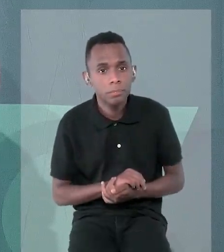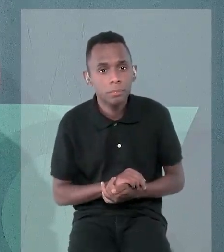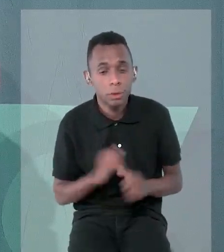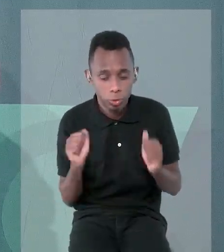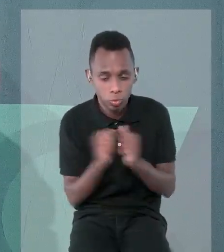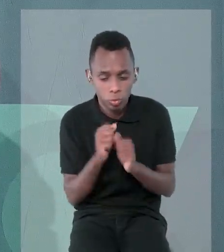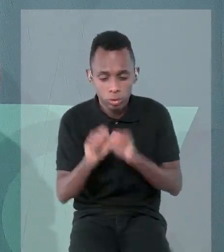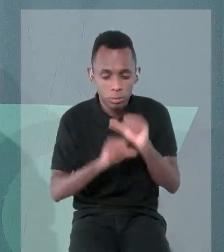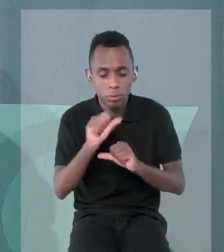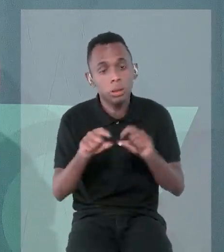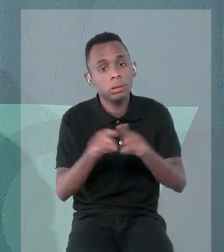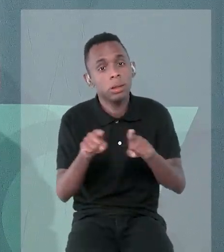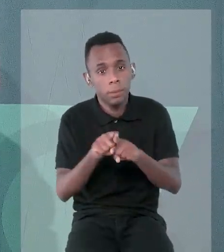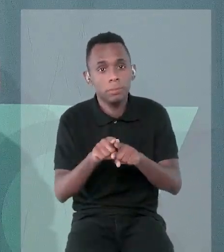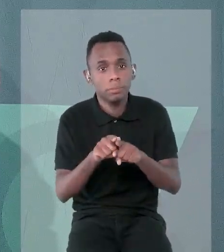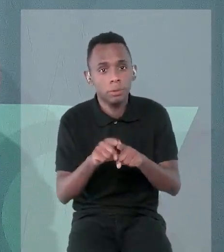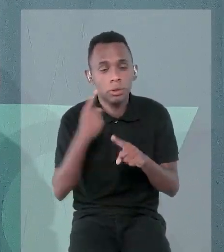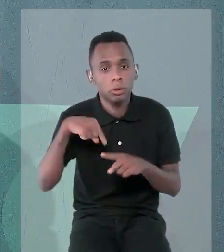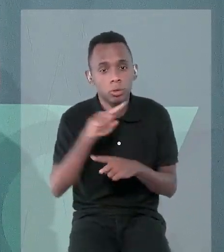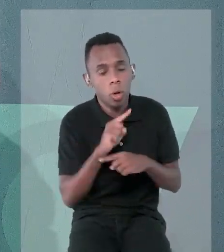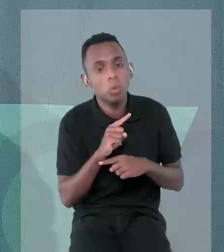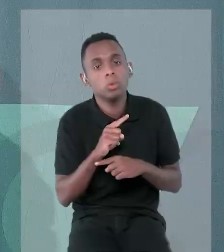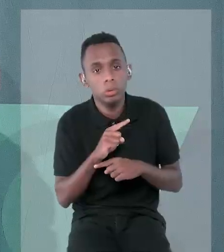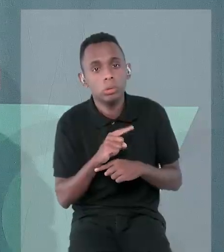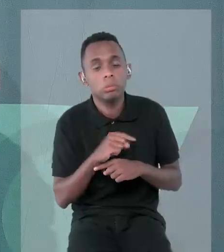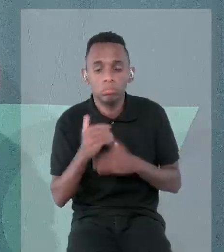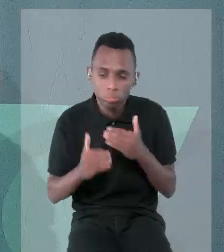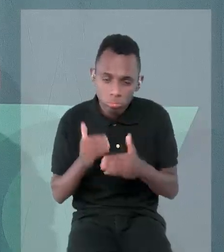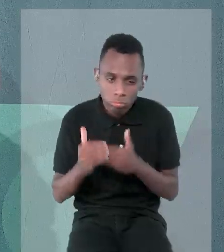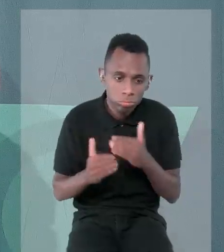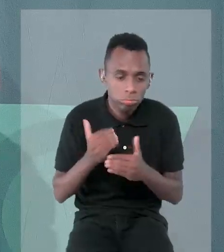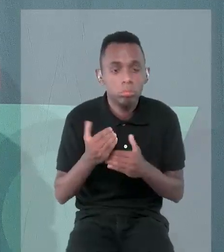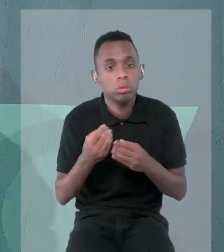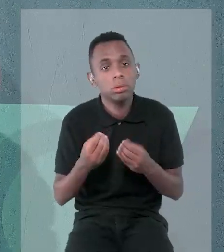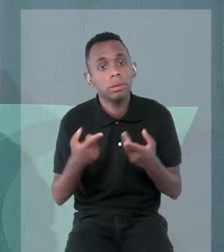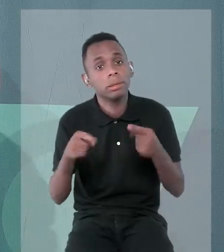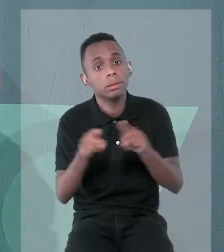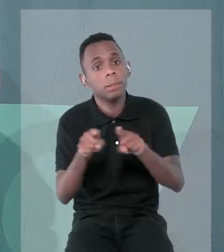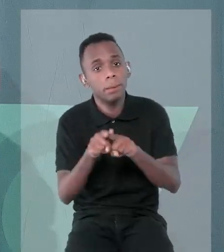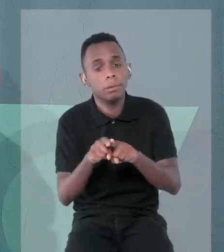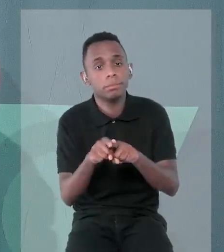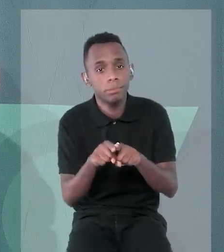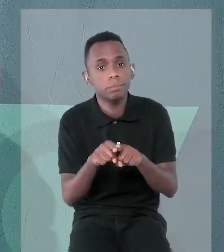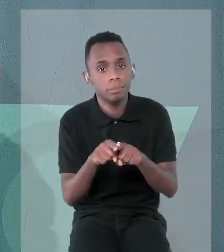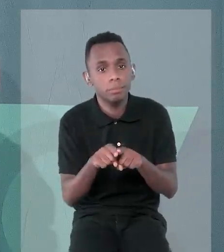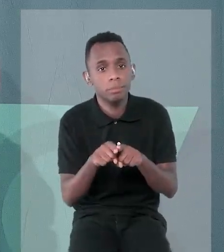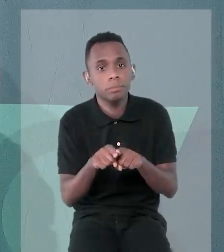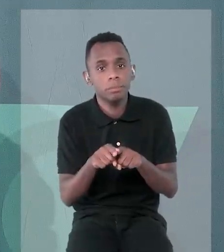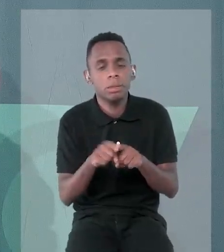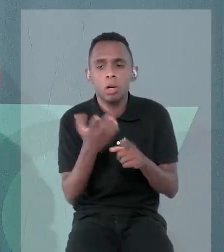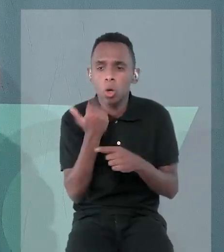Junto com essa transformação da agrofloresta, nós vamos, aos poucos, estar trazendo também